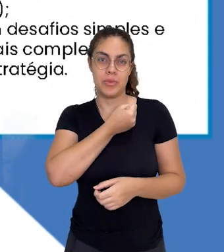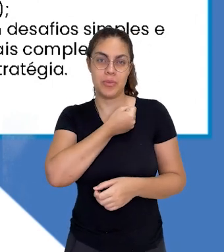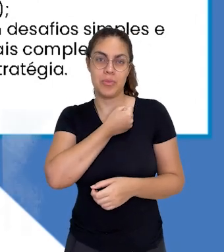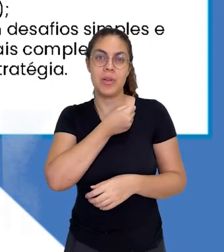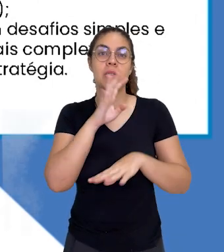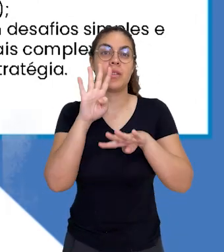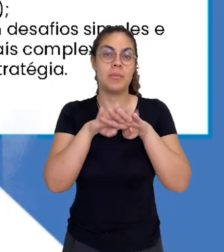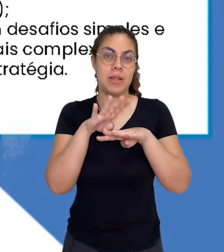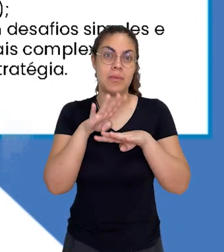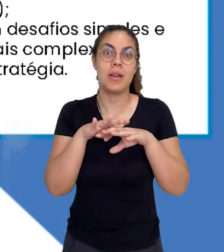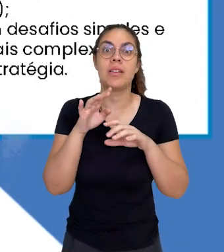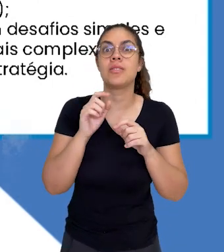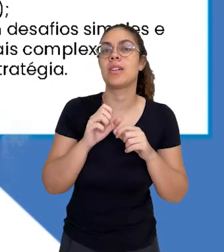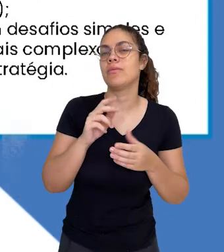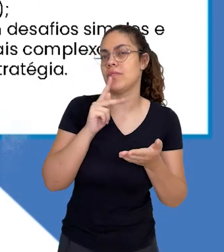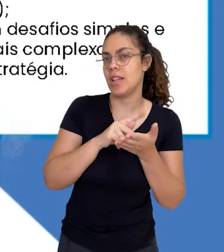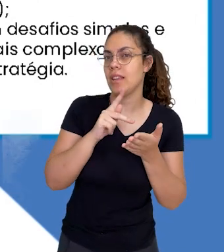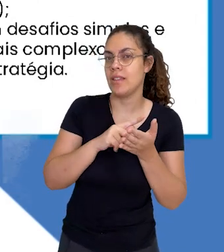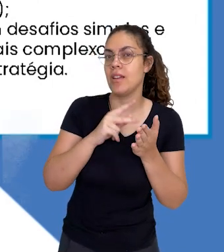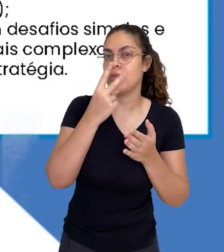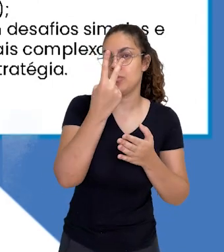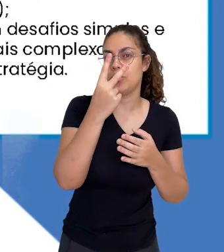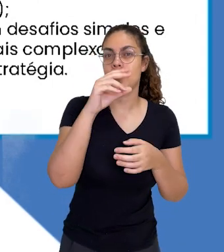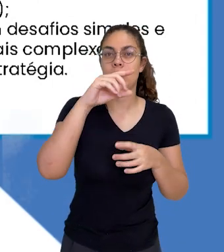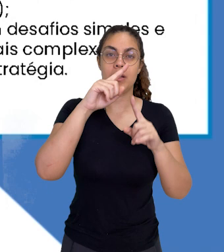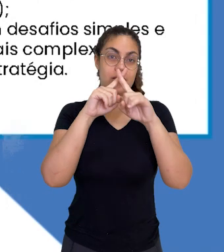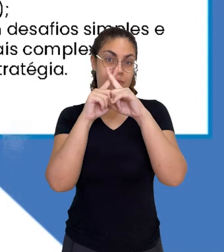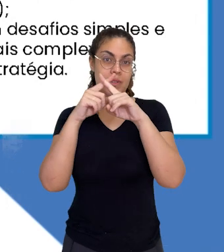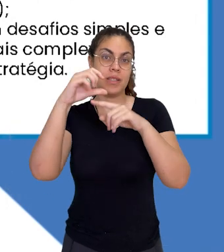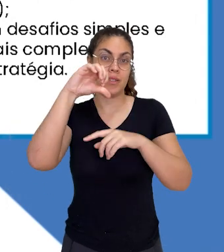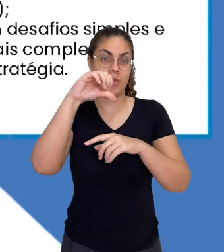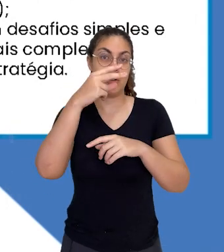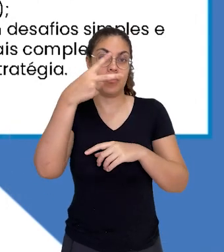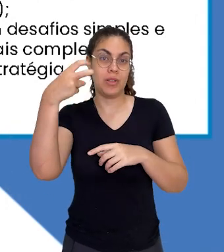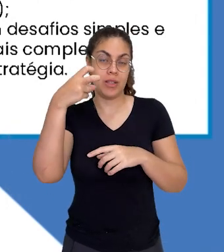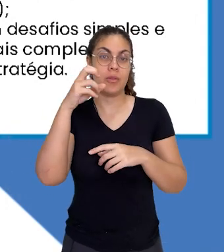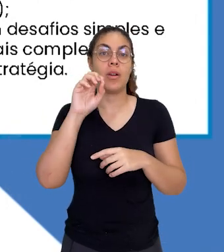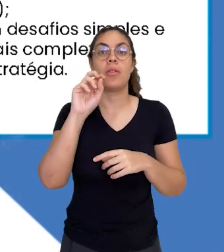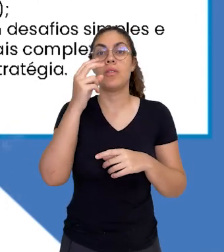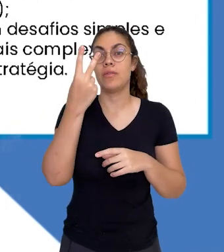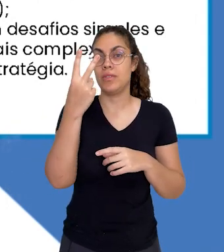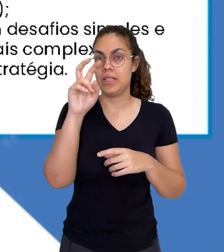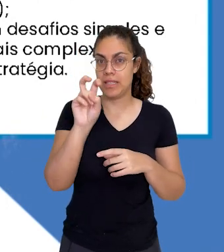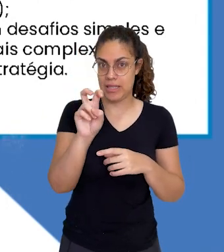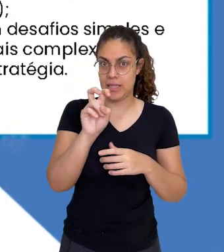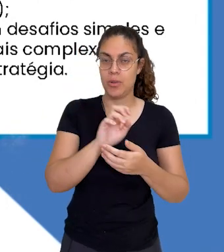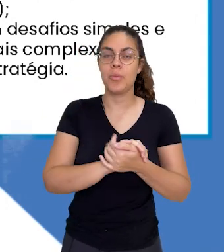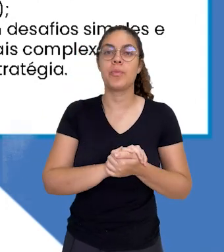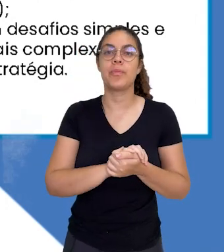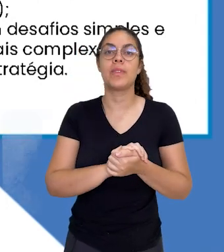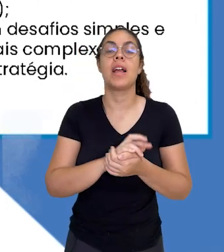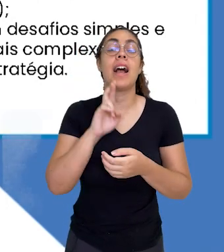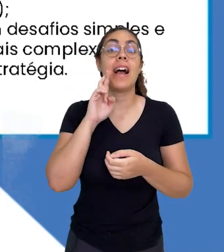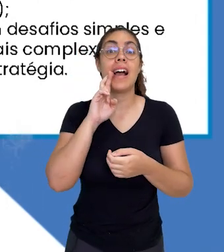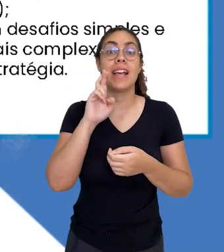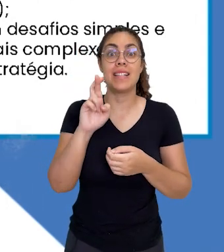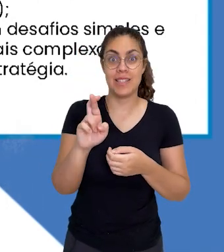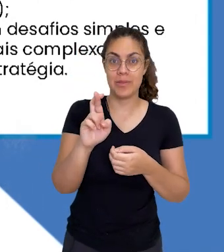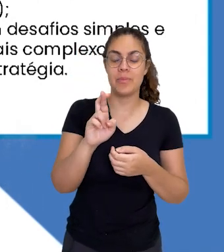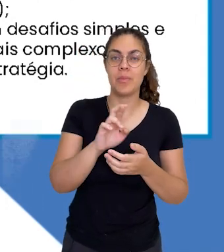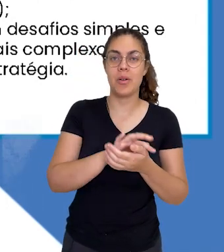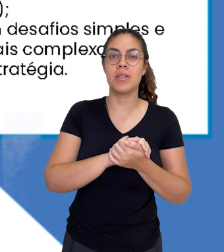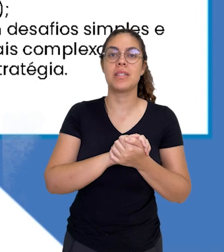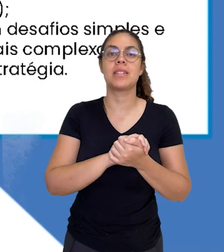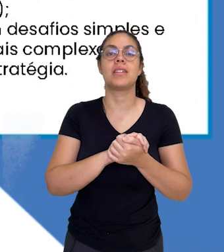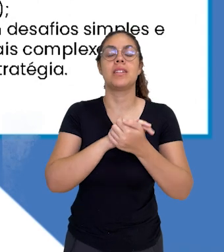equação verdadeira neste caso duas vezes nove mais alguma coisa igual a 25 a resposta é o estudante criar um algoritmo que